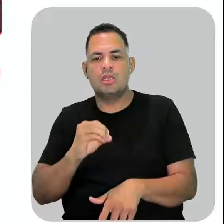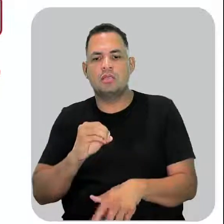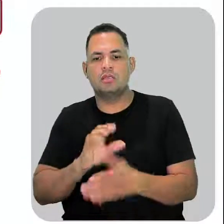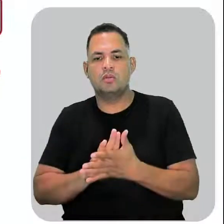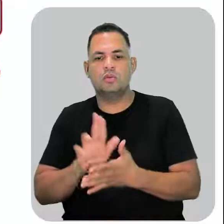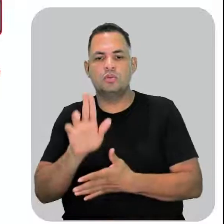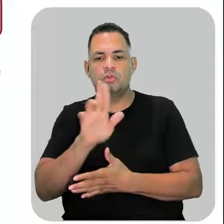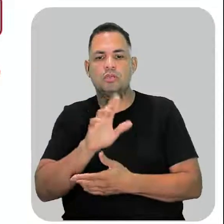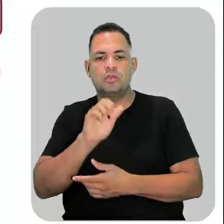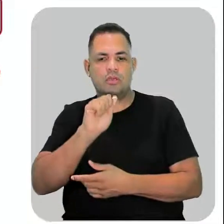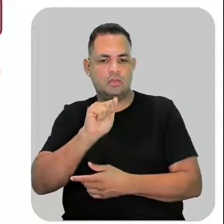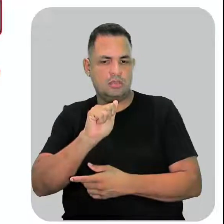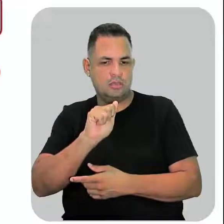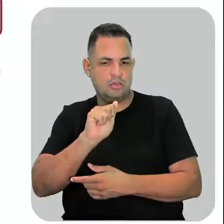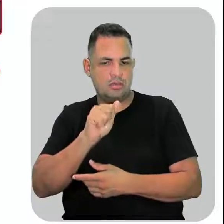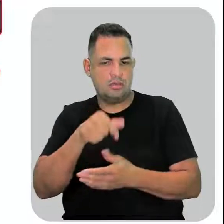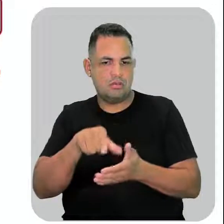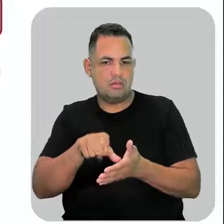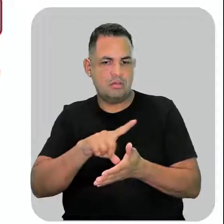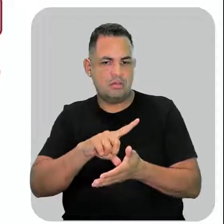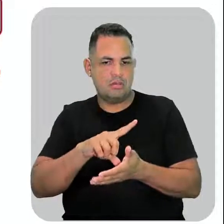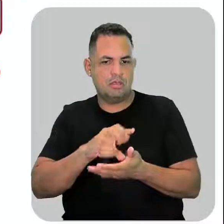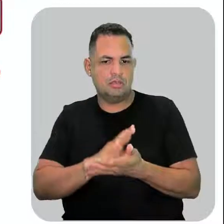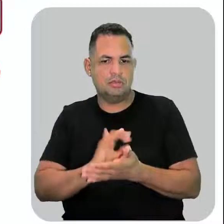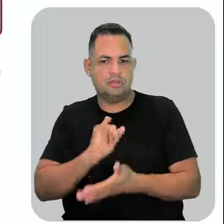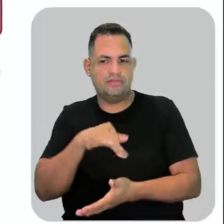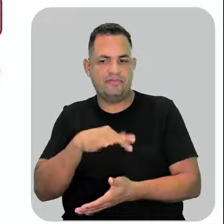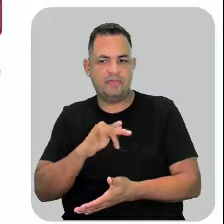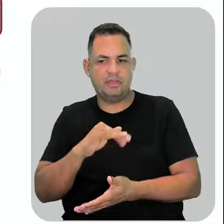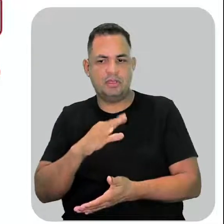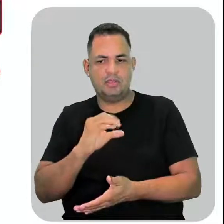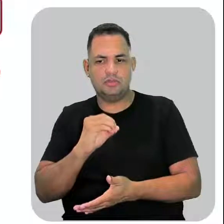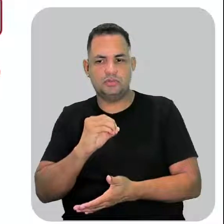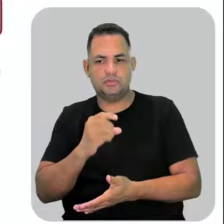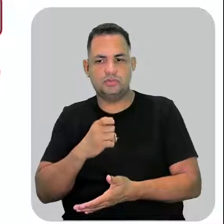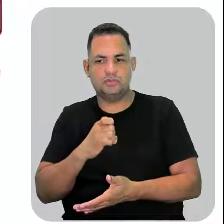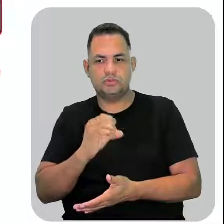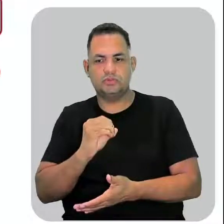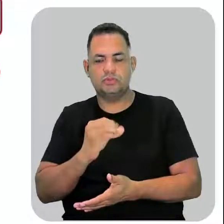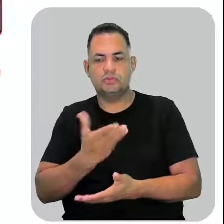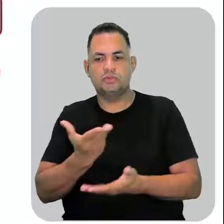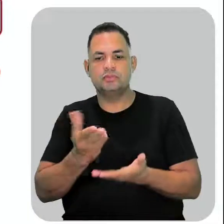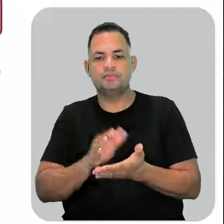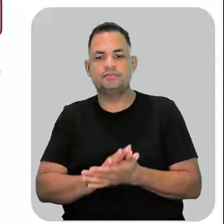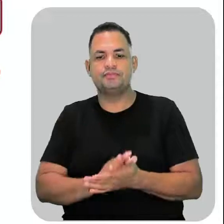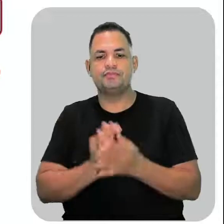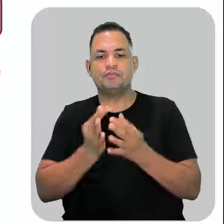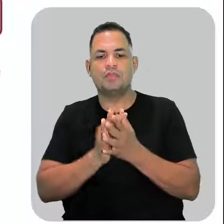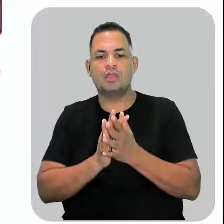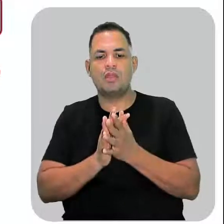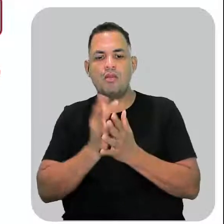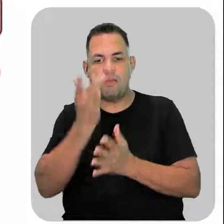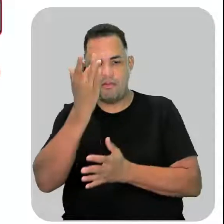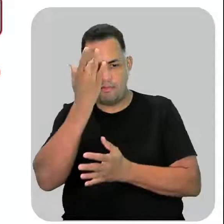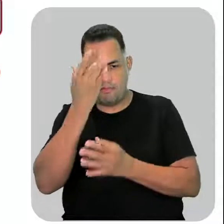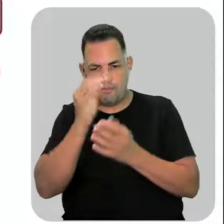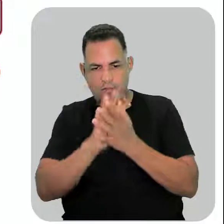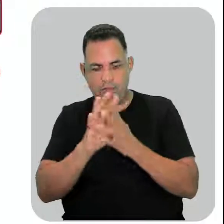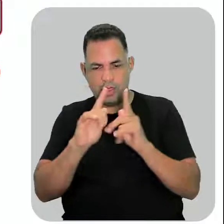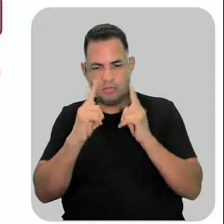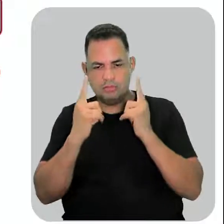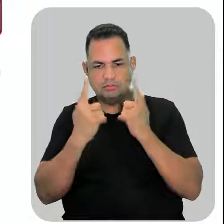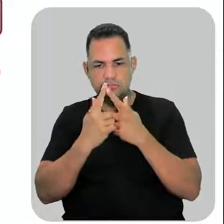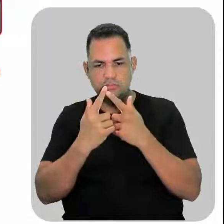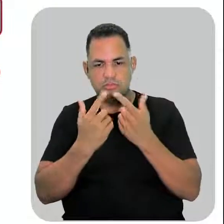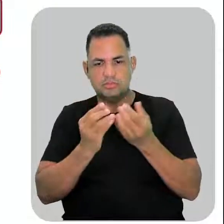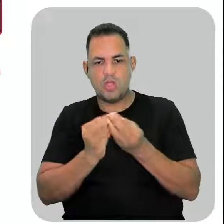o A aqui antes do infixo, tranquilo? Qual vai ser a fórmula geral? Para eu encontrar a